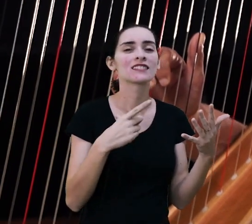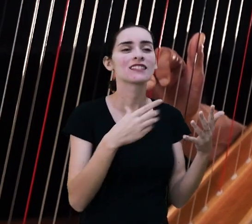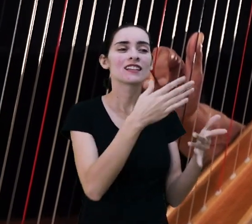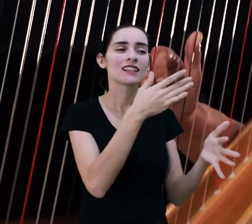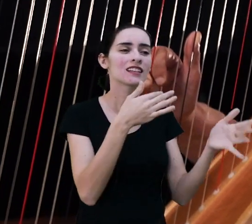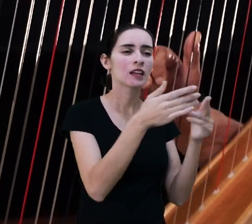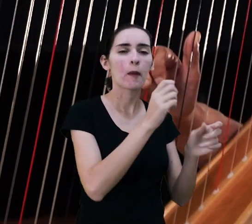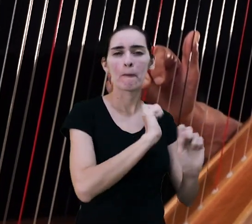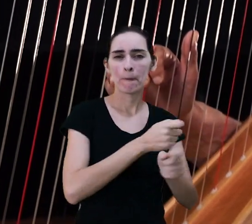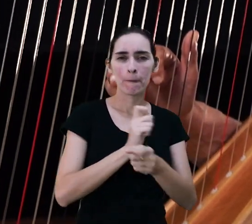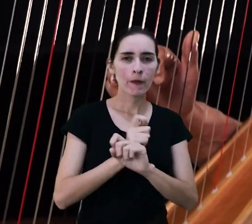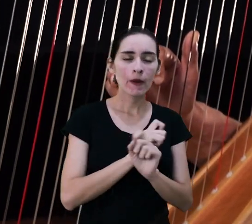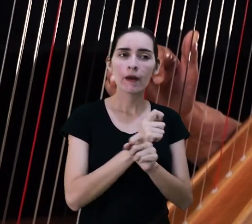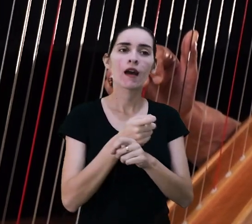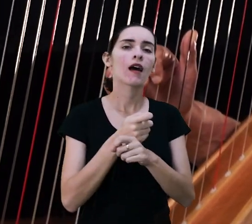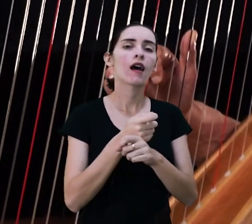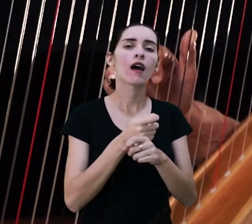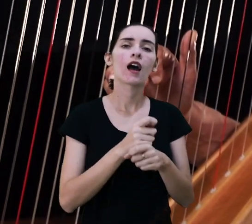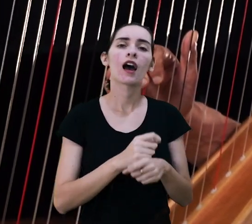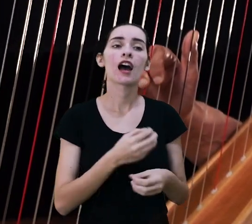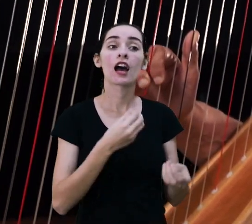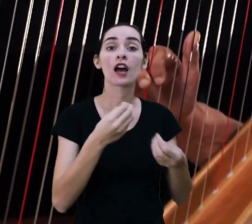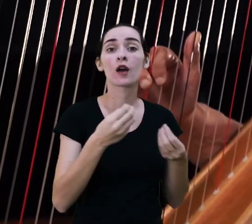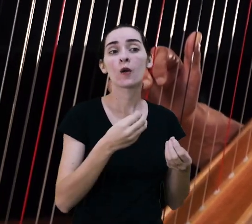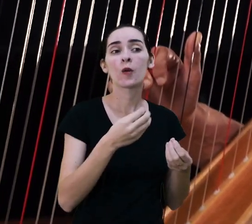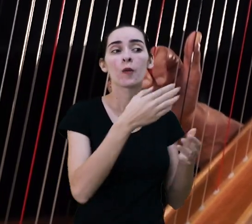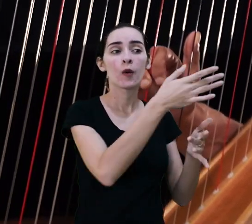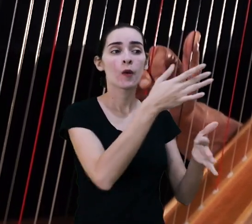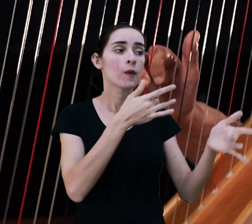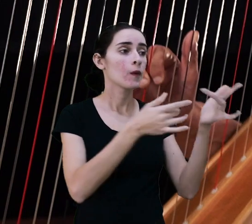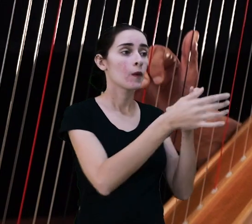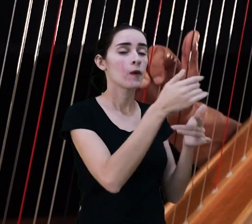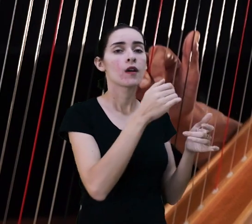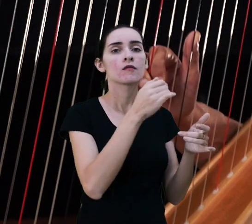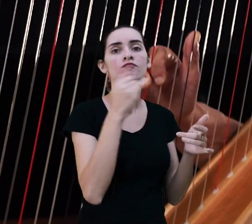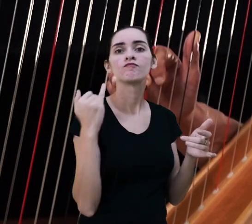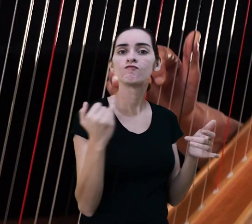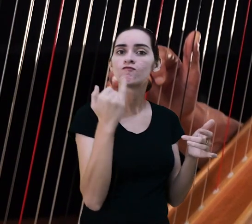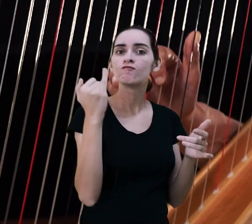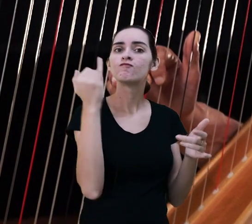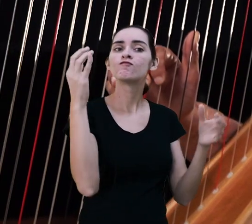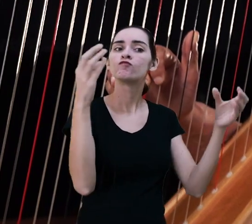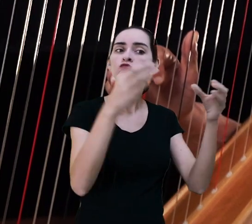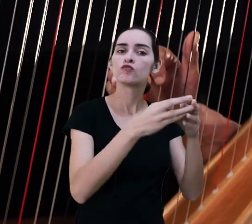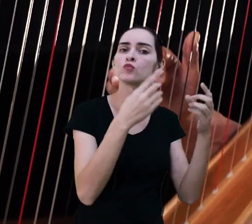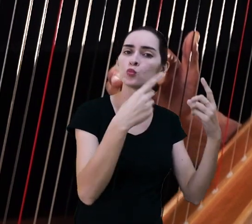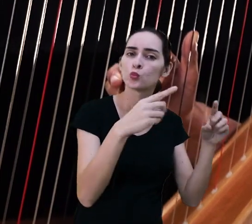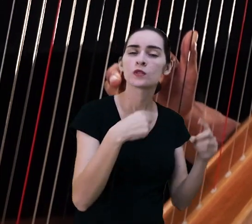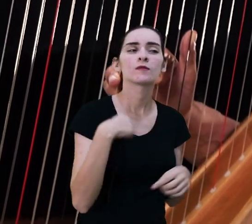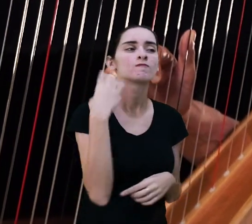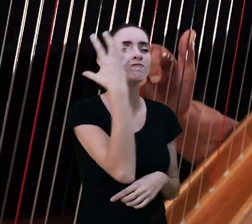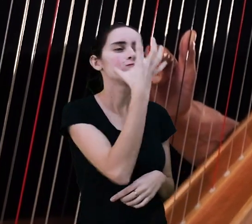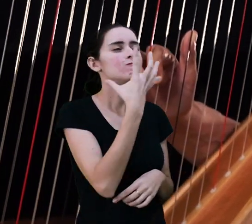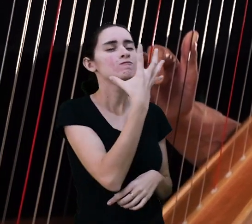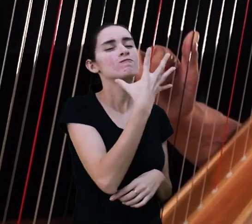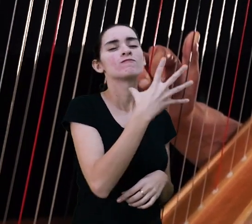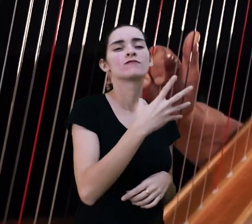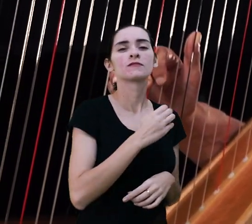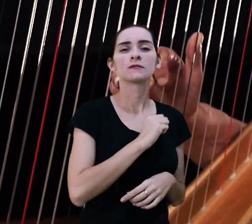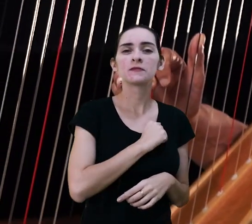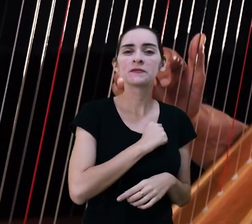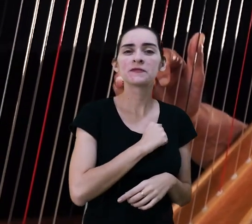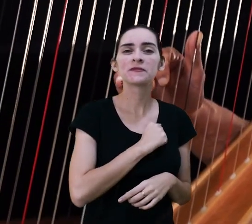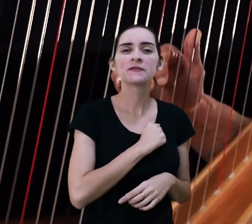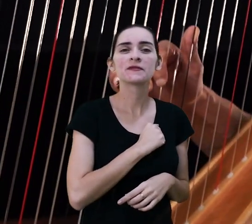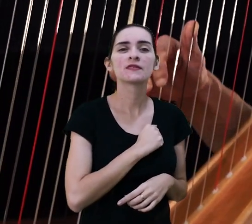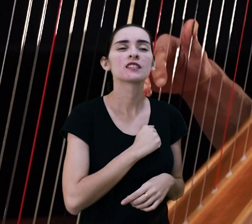instrumento, algumas bandas, como que o papel da harpa tem na orquestra. Então eu fiquei muito apaixonado pelo instrumento,